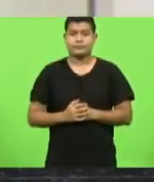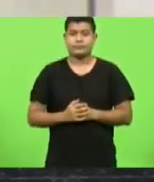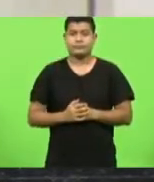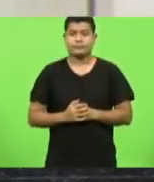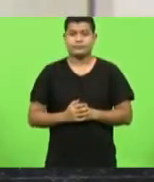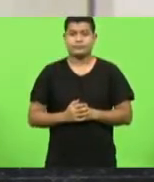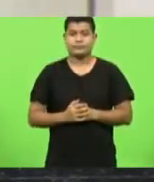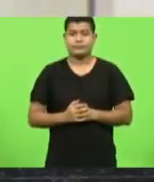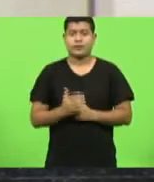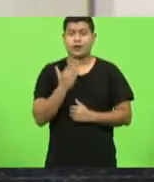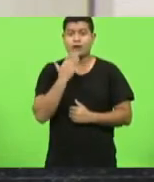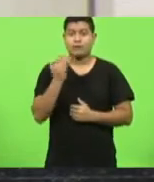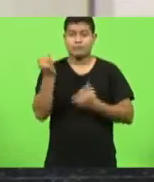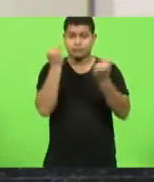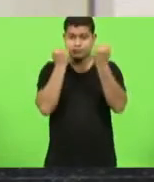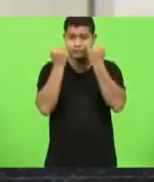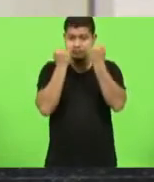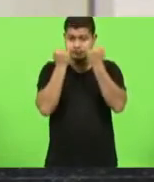pedido de informação